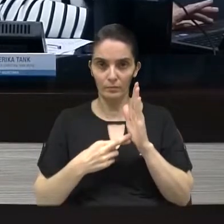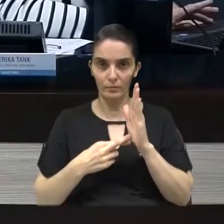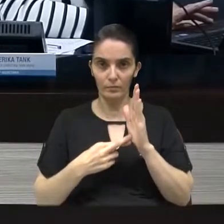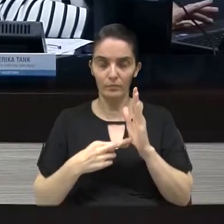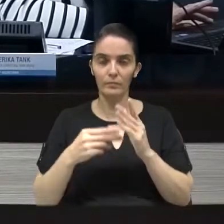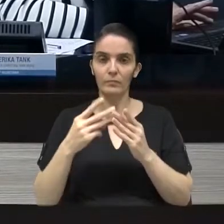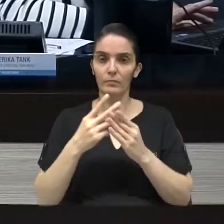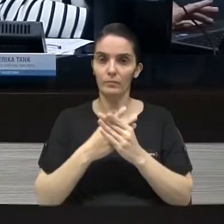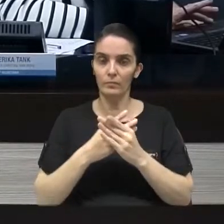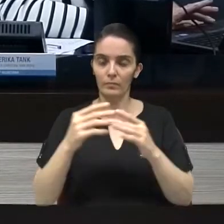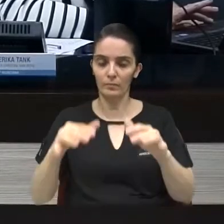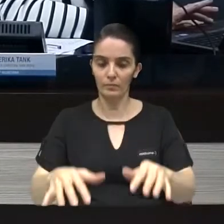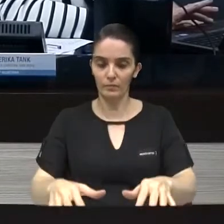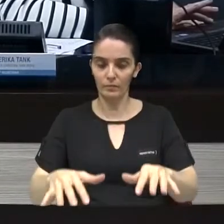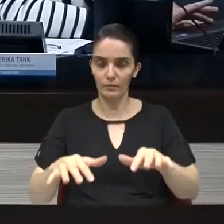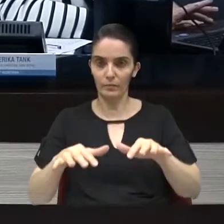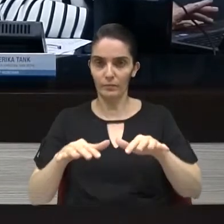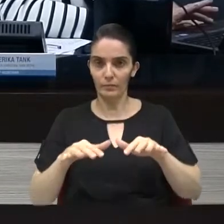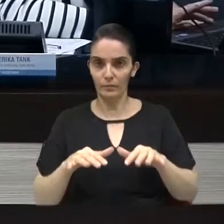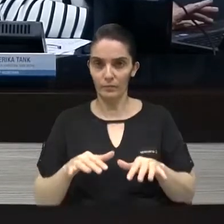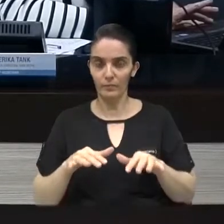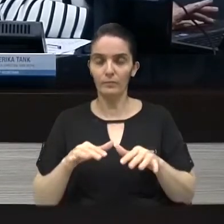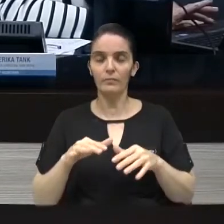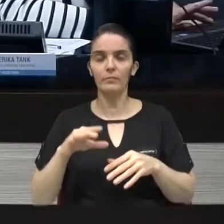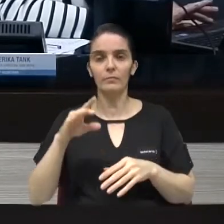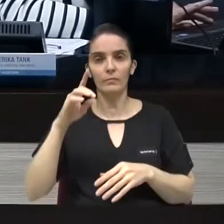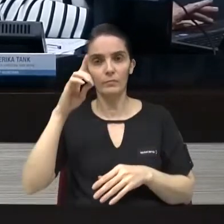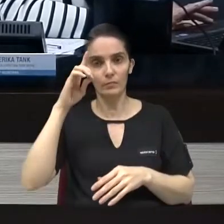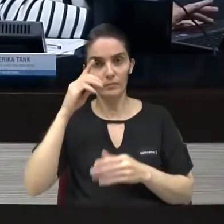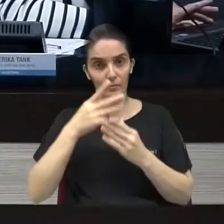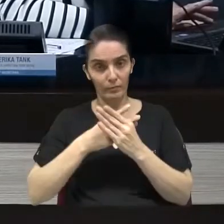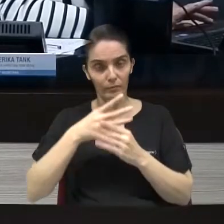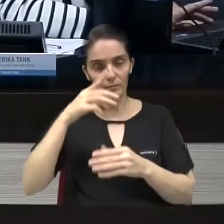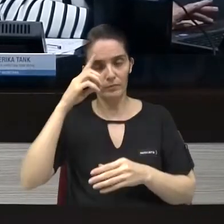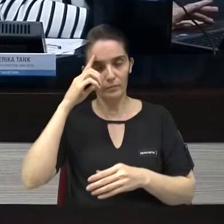Limeira. Plenário, vereador Vitório Bortolã, aos